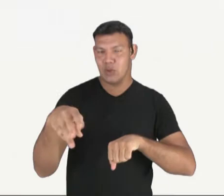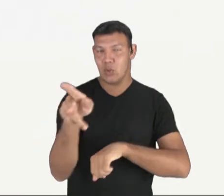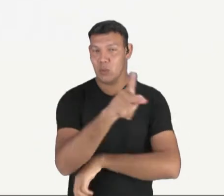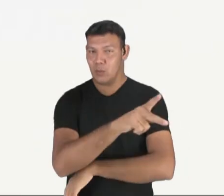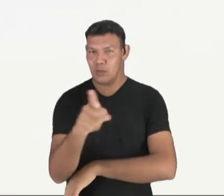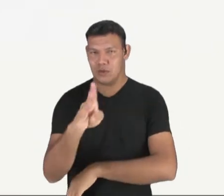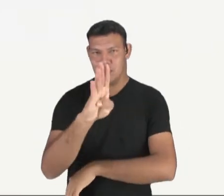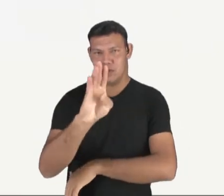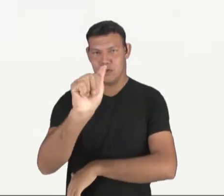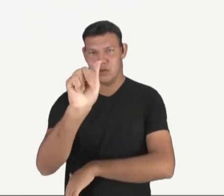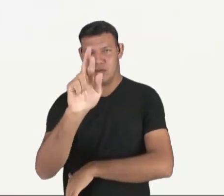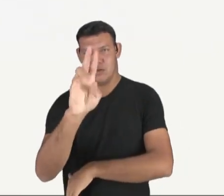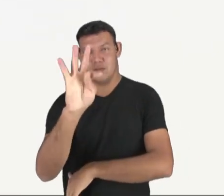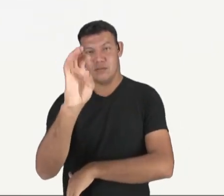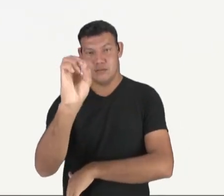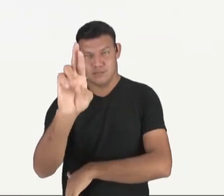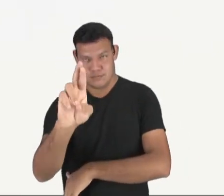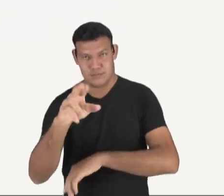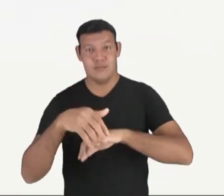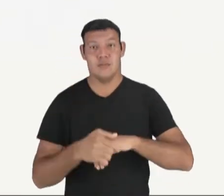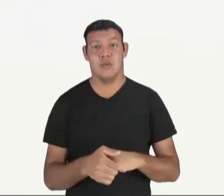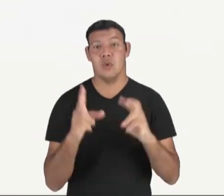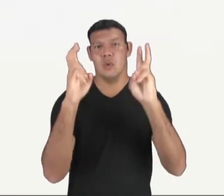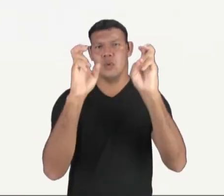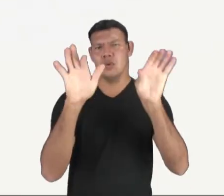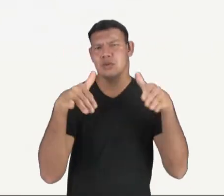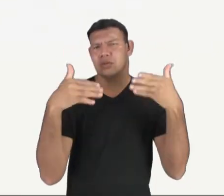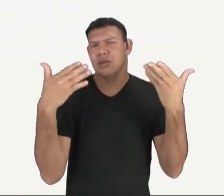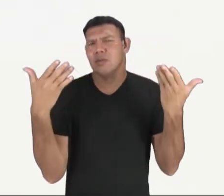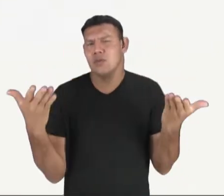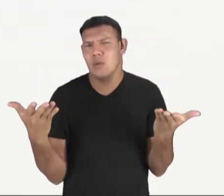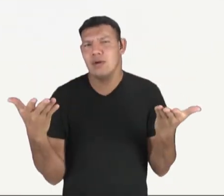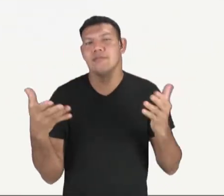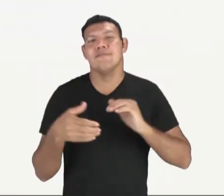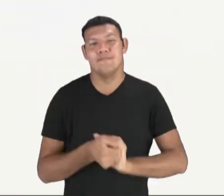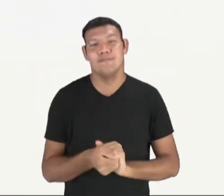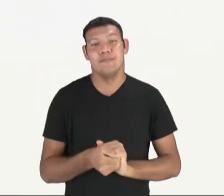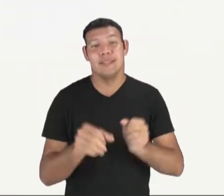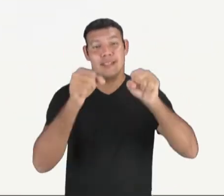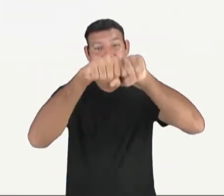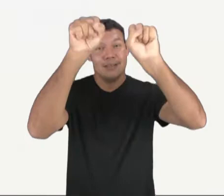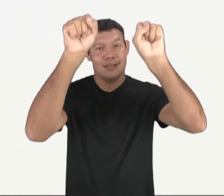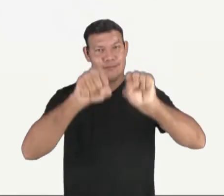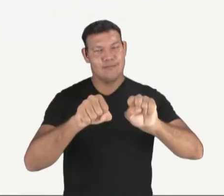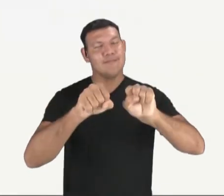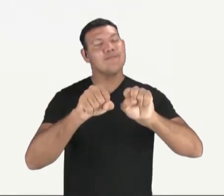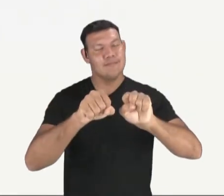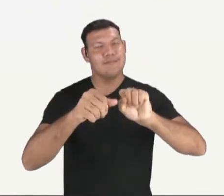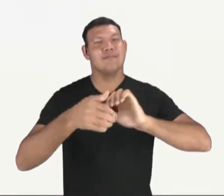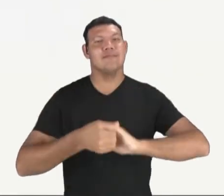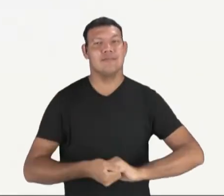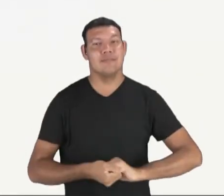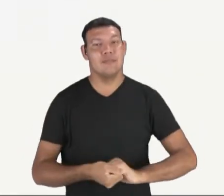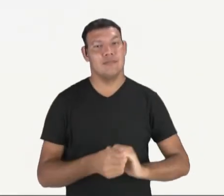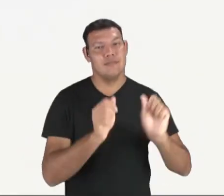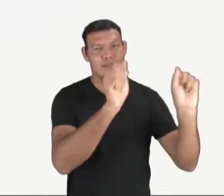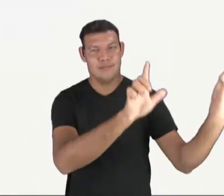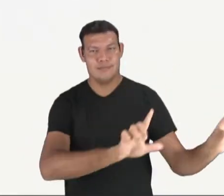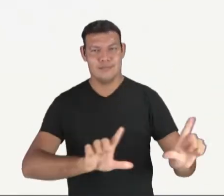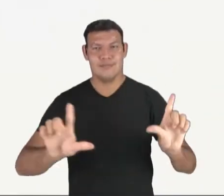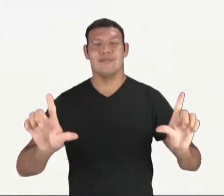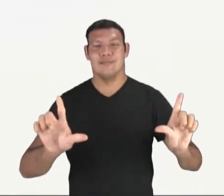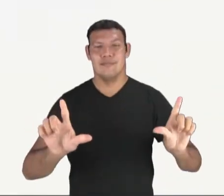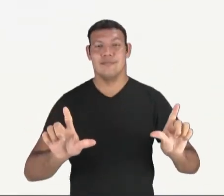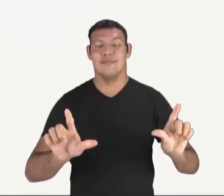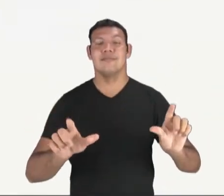Bartô, professor de matemática. E o nosso tema de hoje é sobre sistema linear. Então, acompanhe comigo